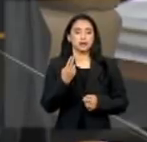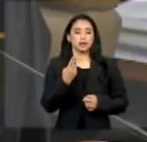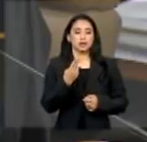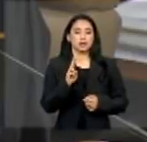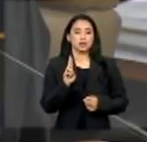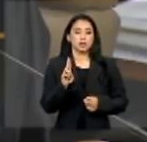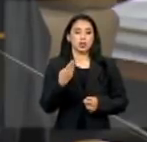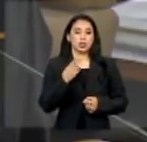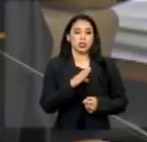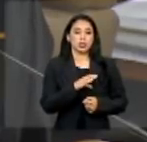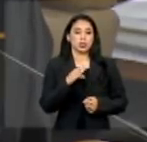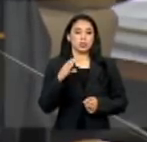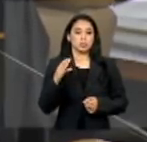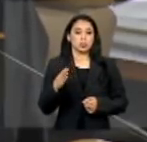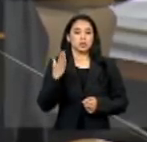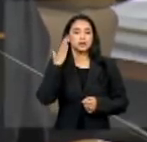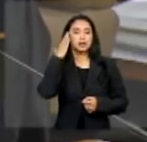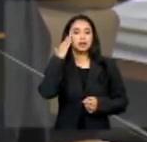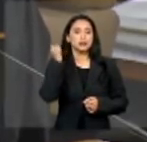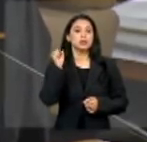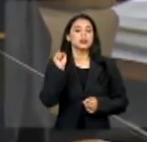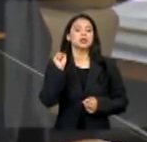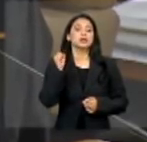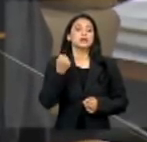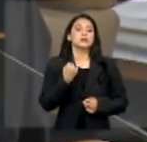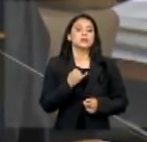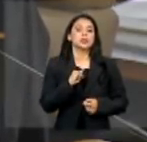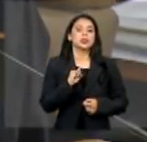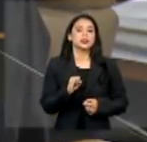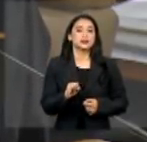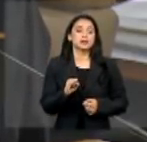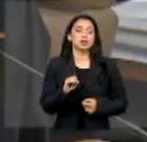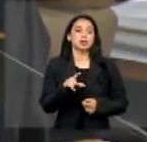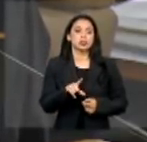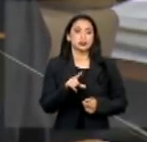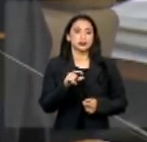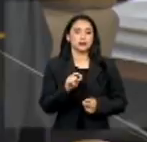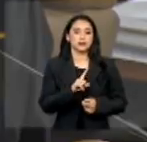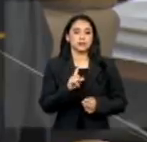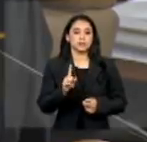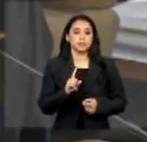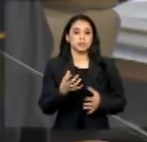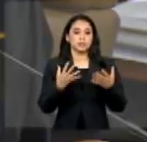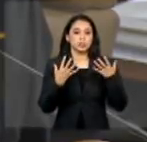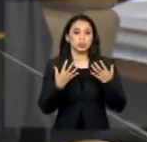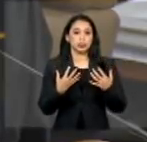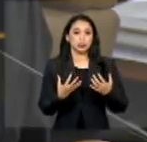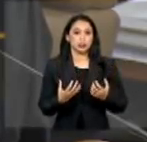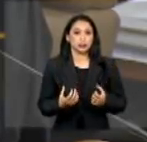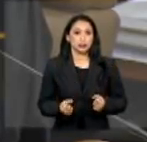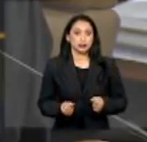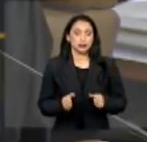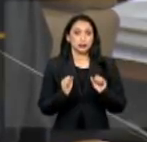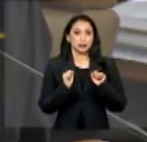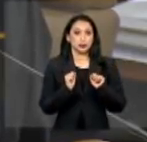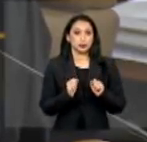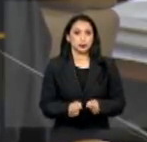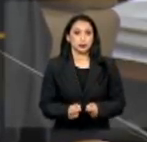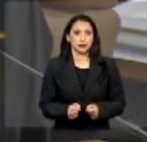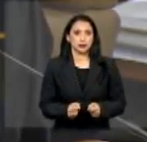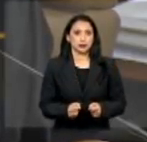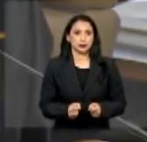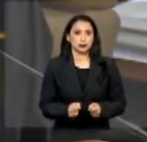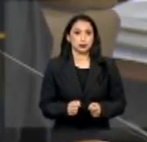é saber se a decisão que não propiciou esta possibilidade é